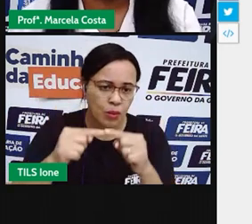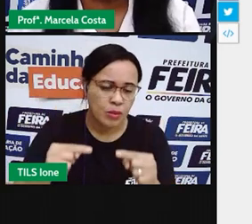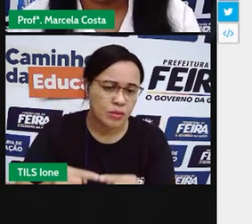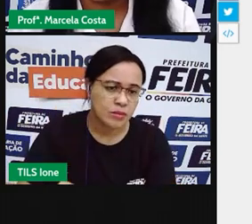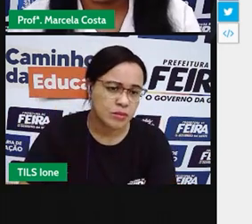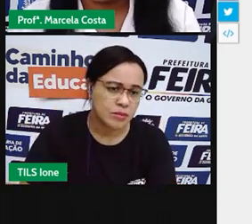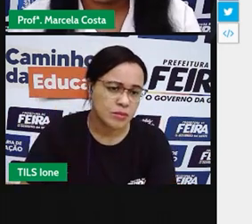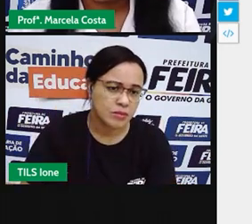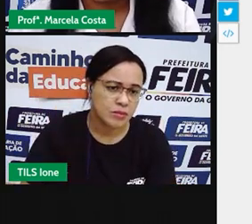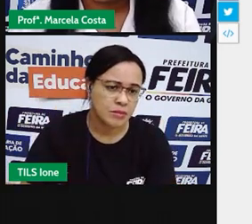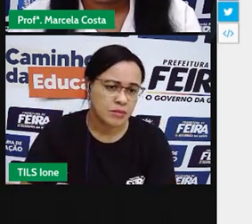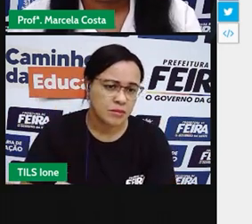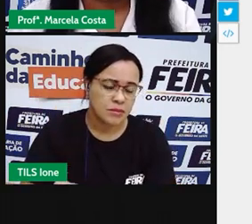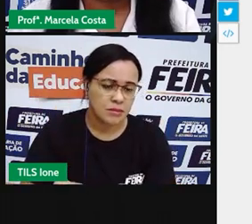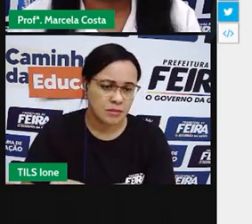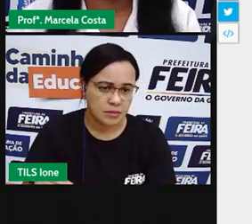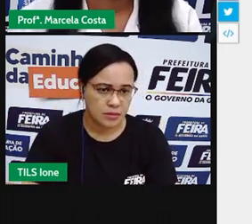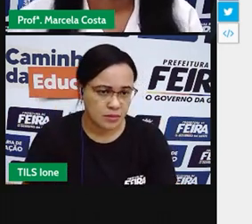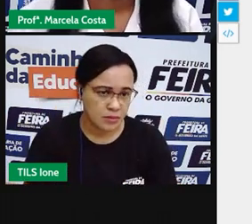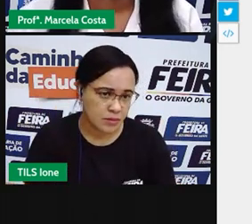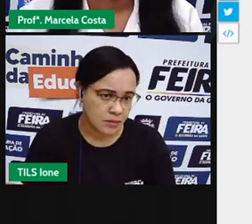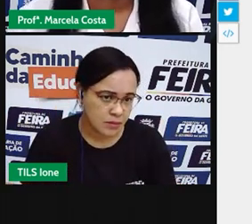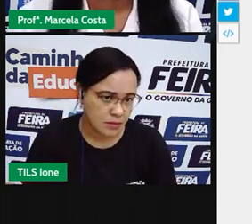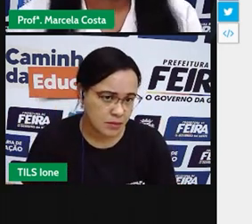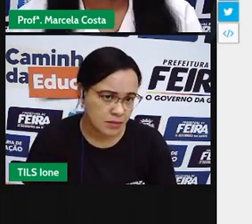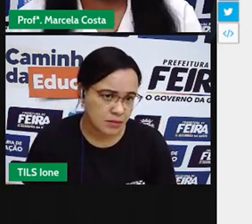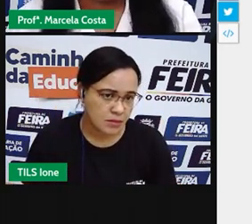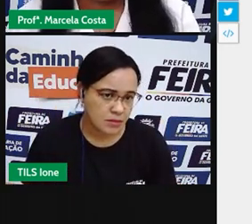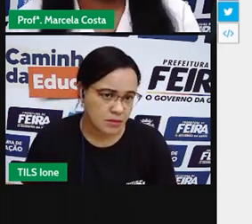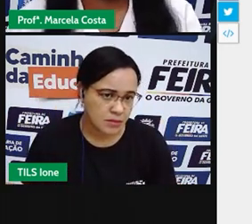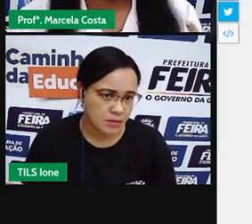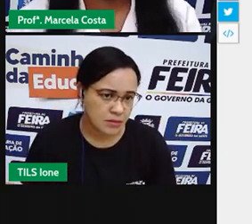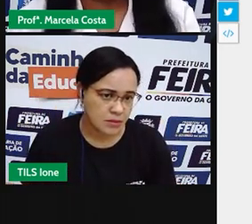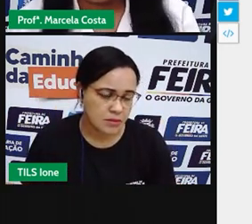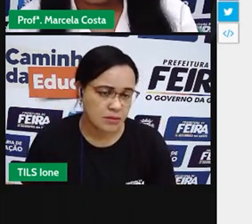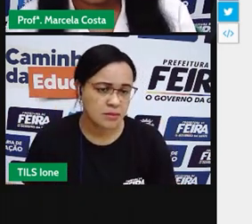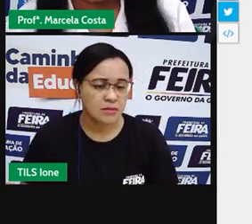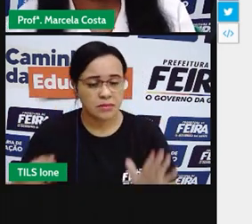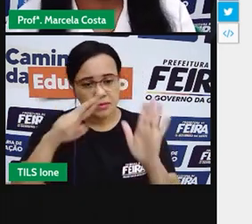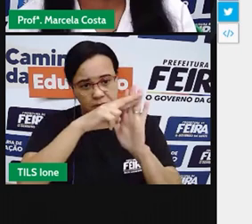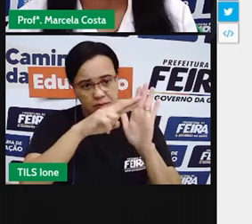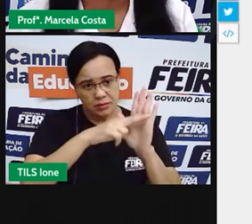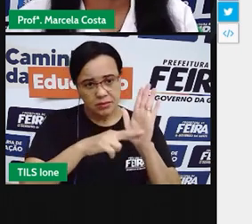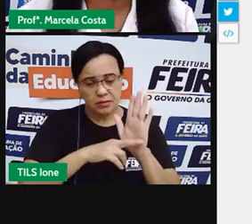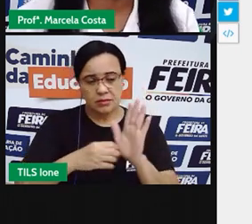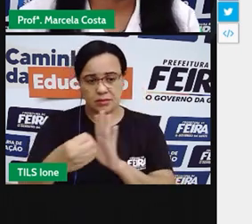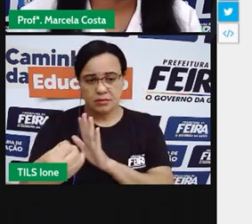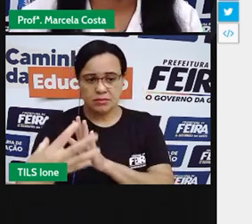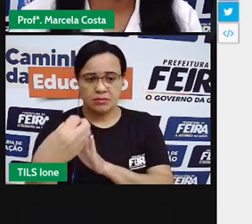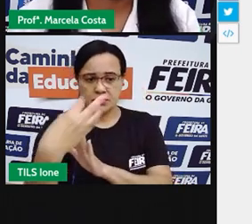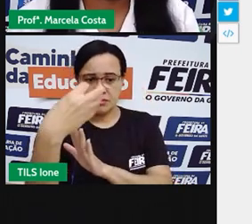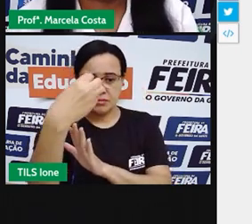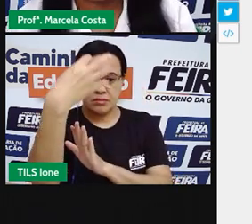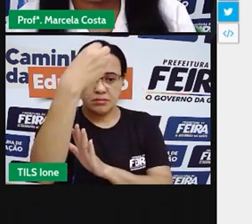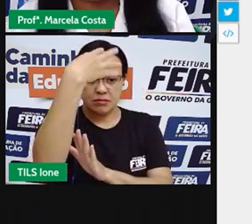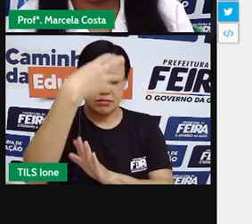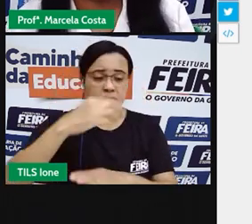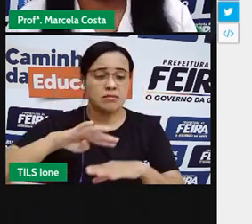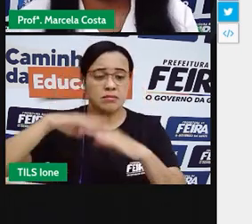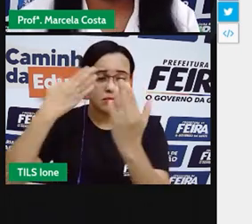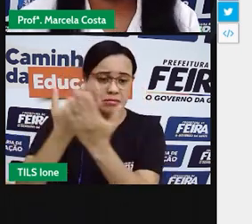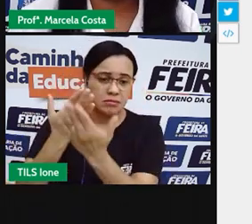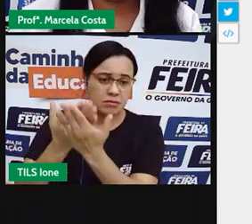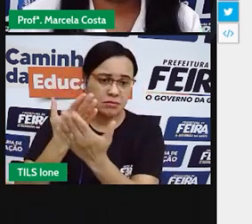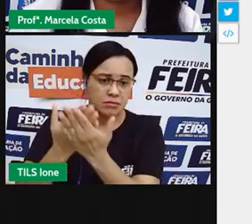exige da gente e vão ter regras no trânsito. Vão ter regras na